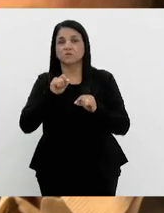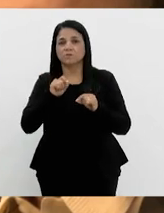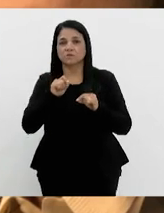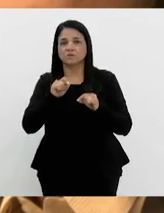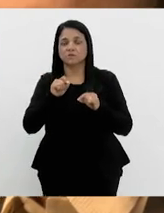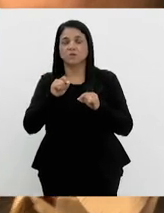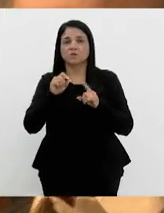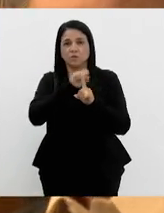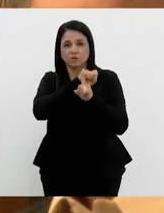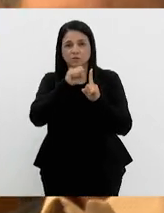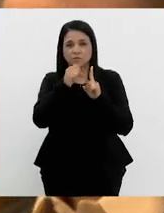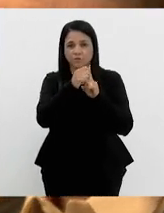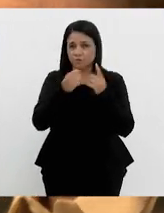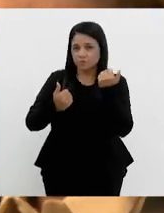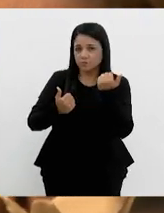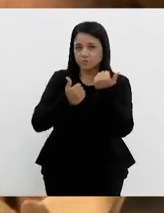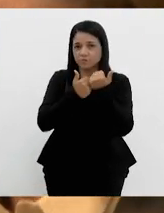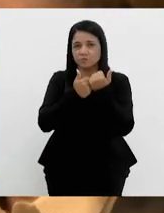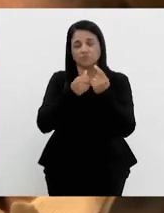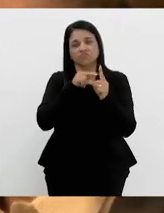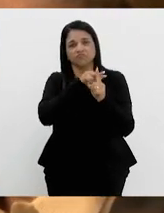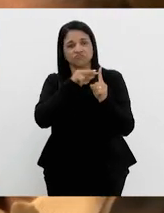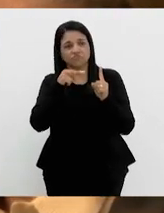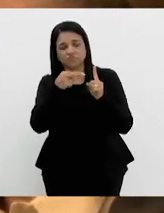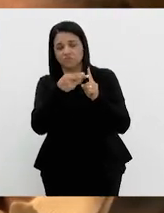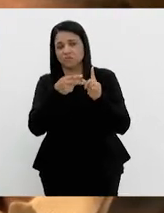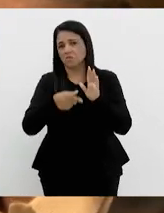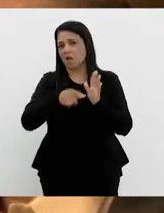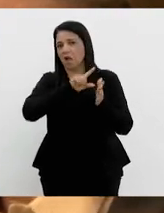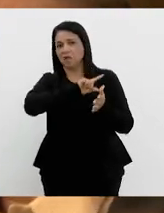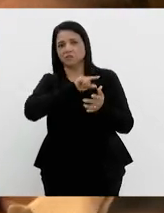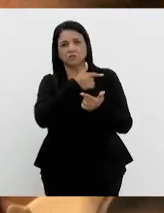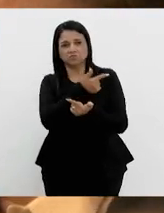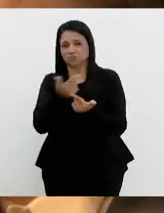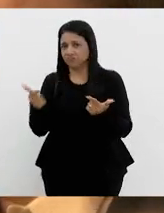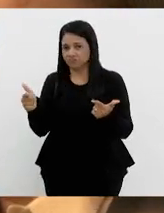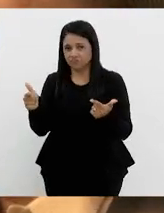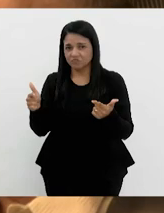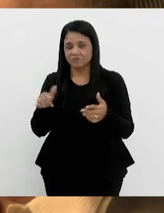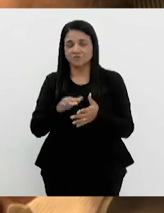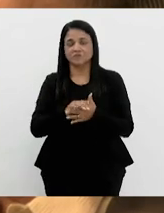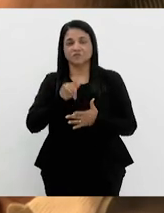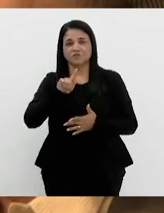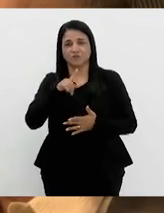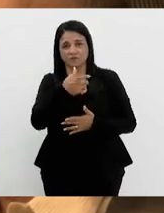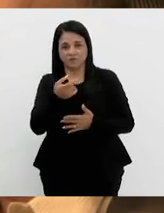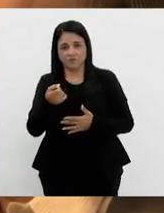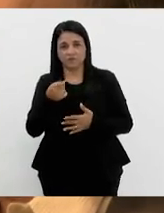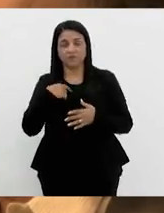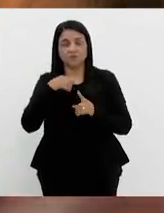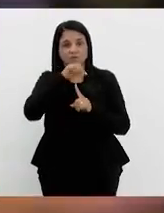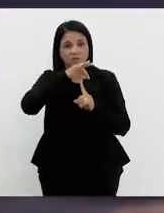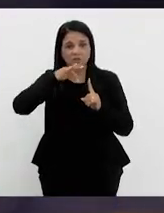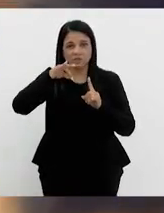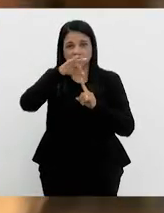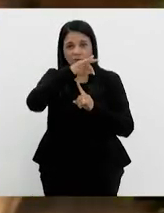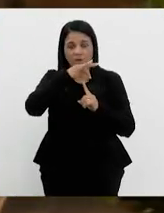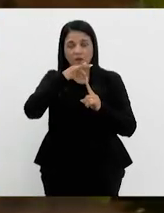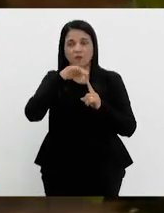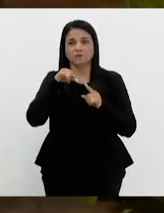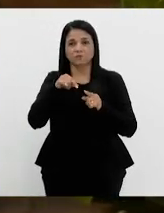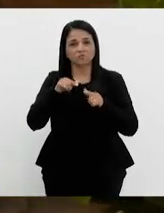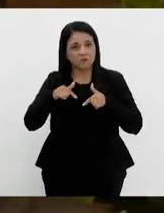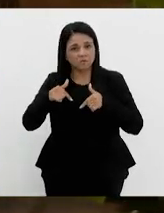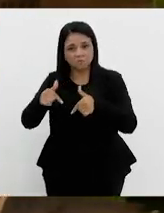social ainda não visto nos G20 anteriores tendo o nosso Santuário uma das ações mais profícuas do Brasil